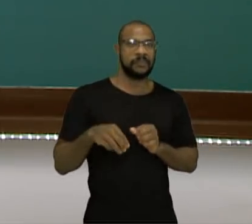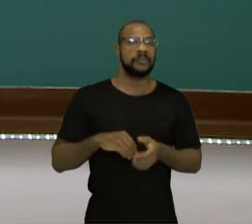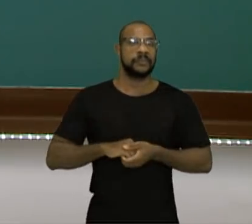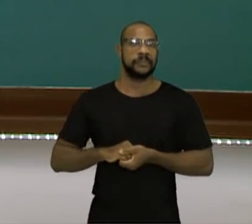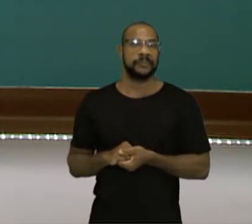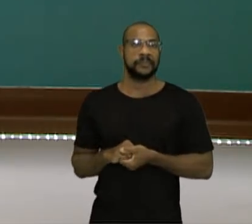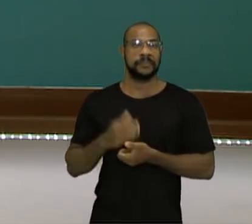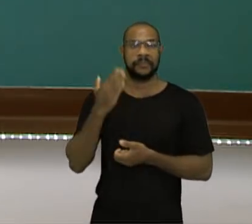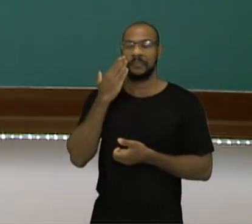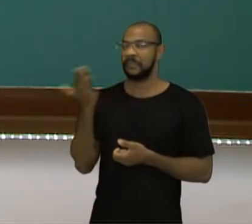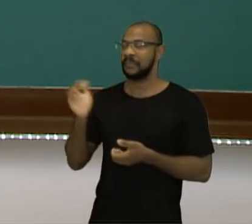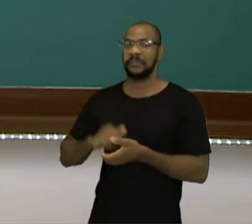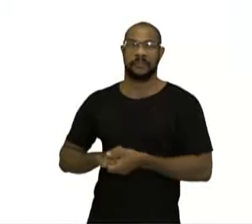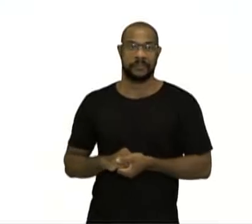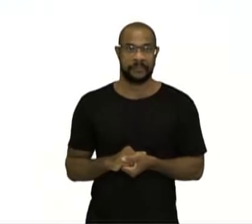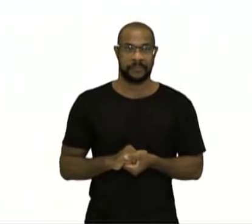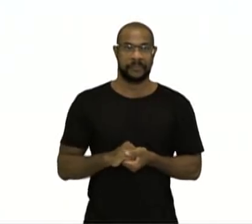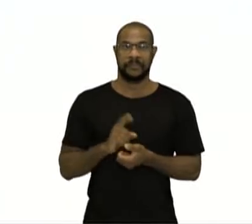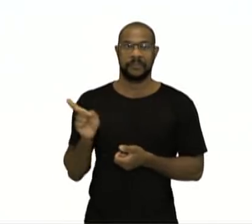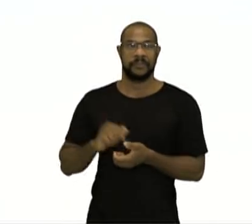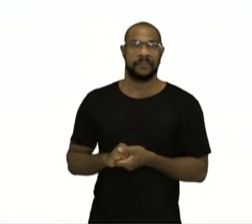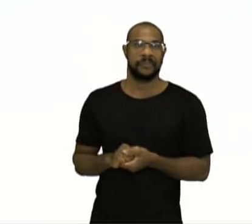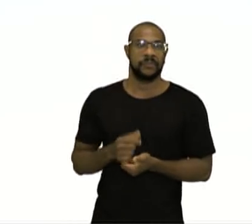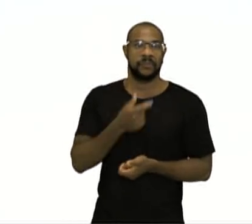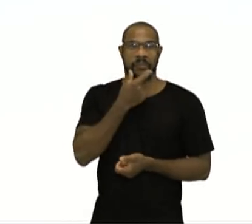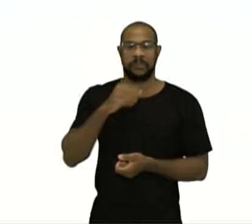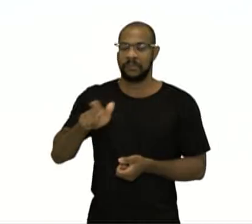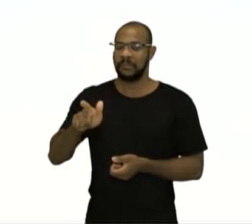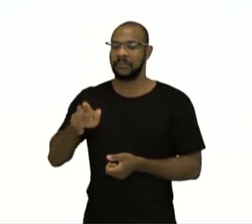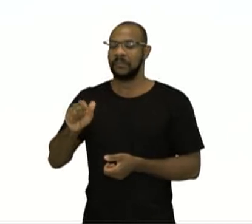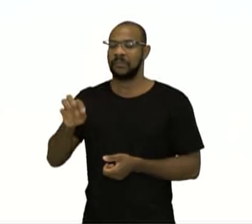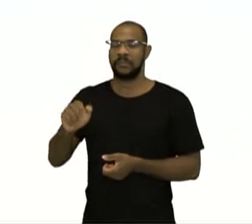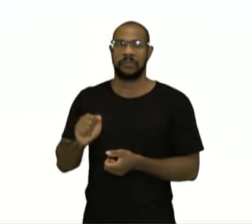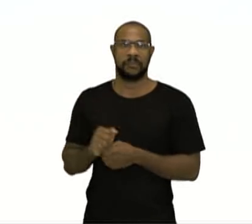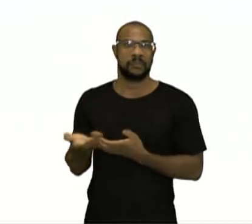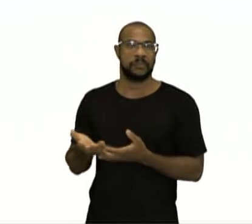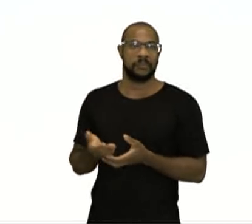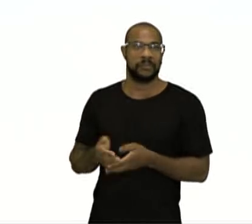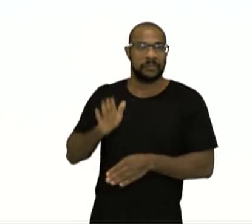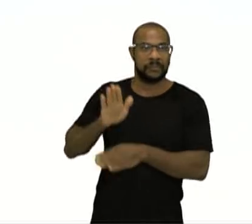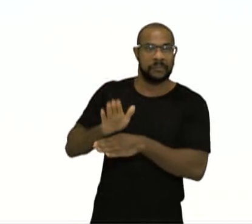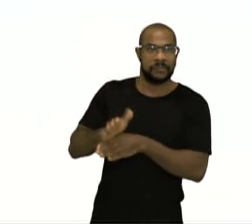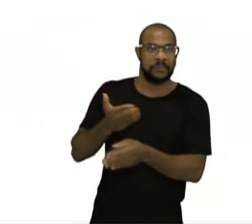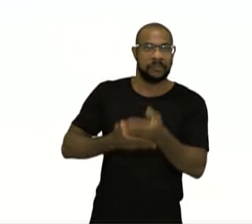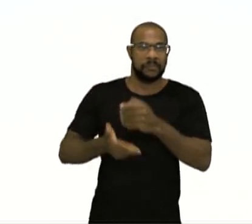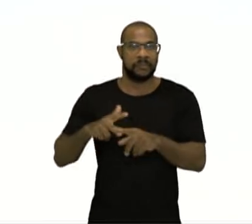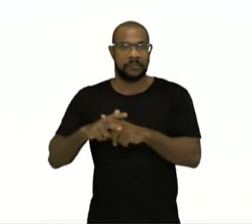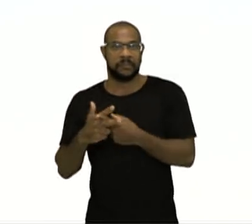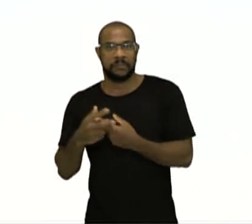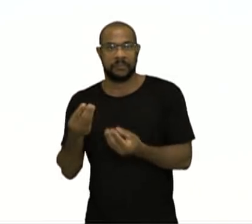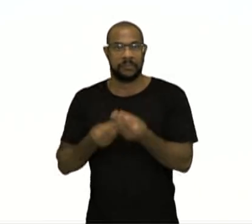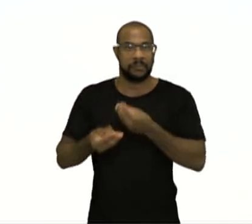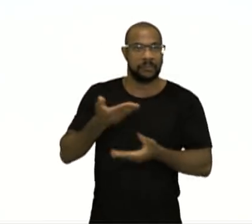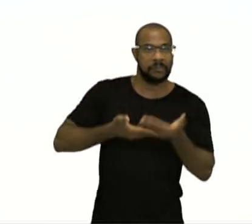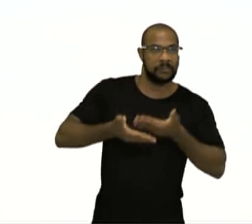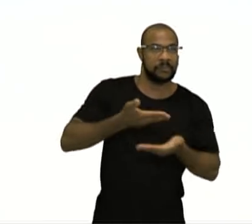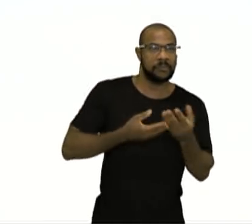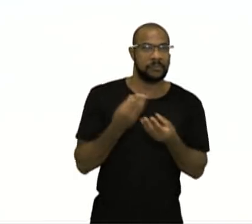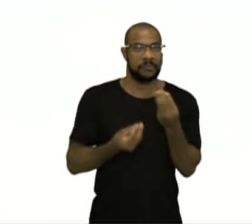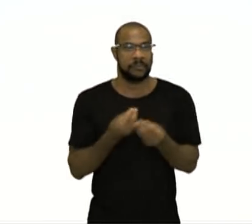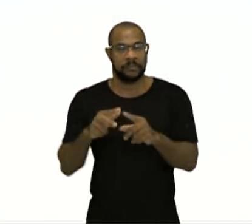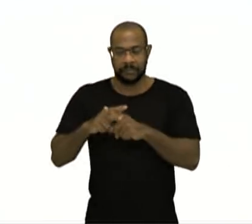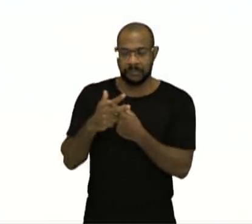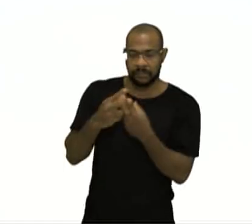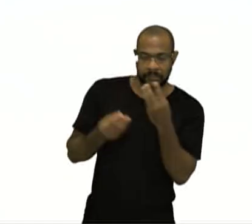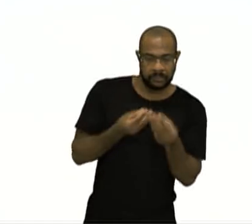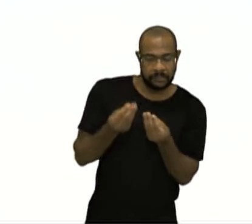Vamos para outro probleminha. Gustavo trabalha como assessorista. O serviço de manutenção dos elevadores, por problemas